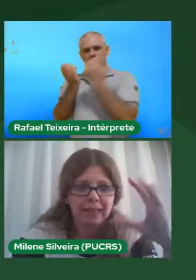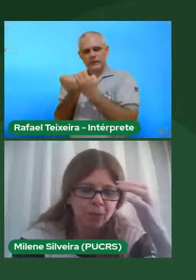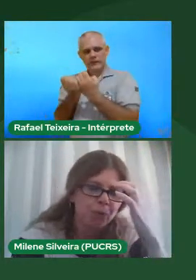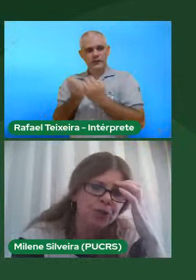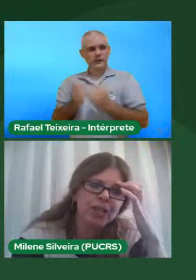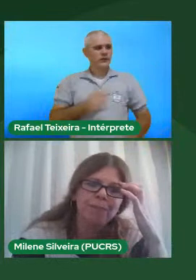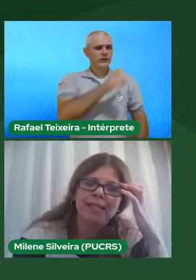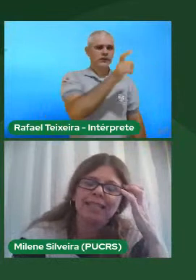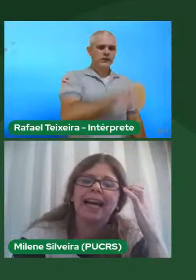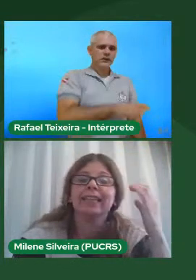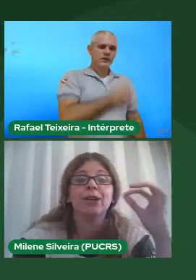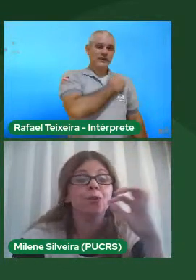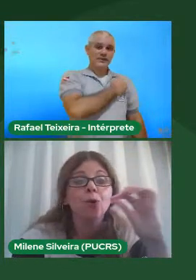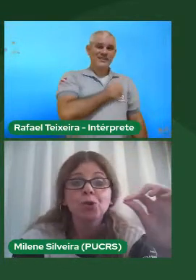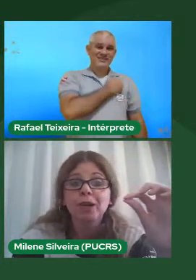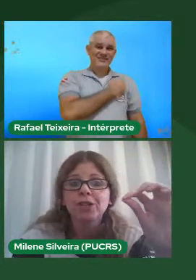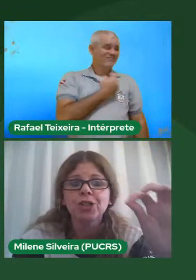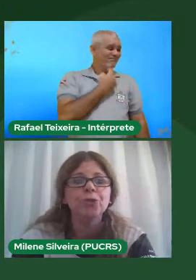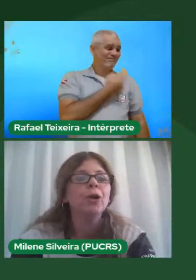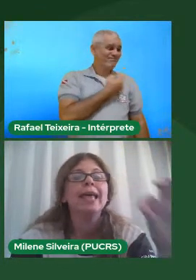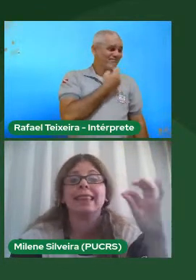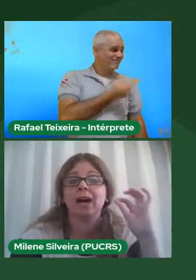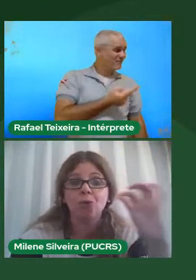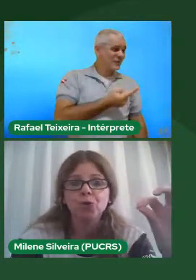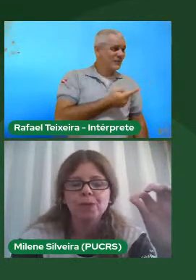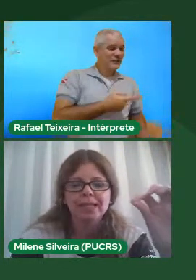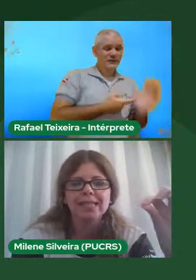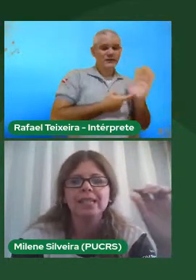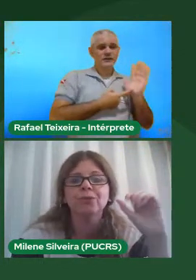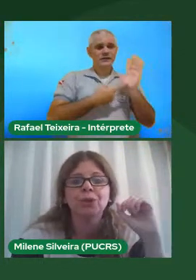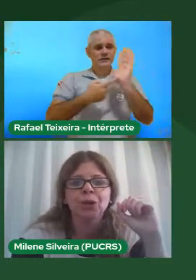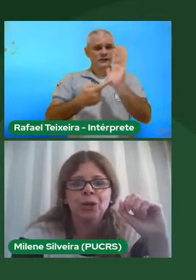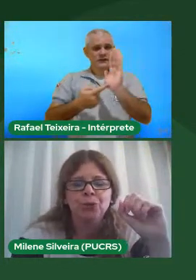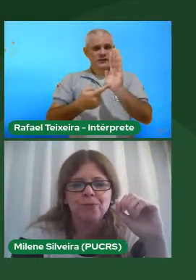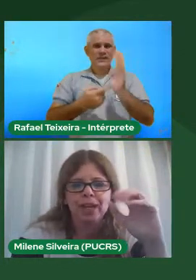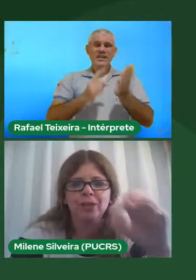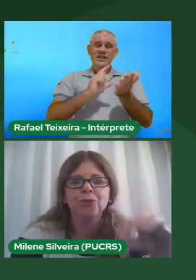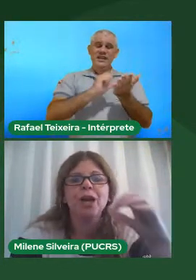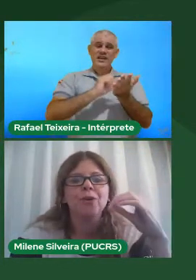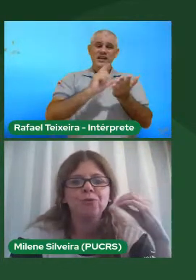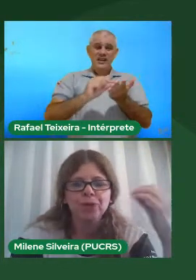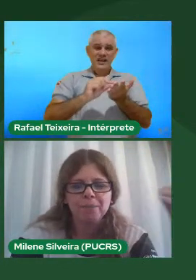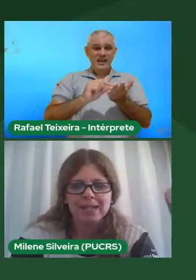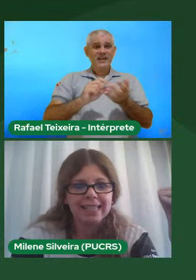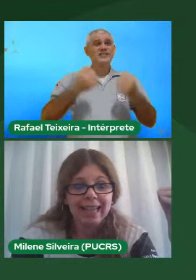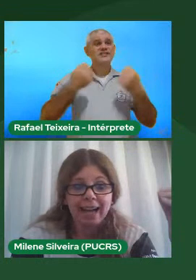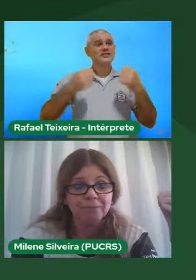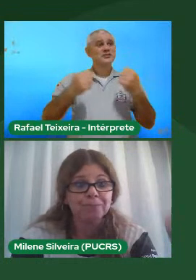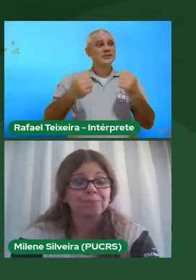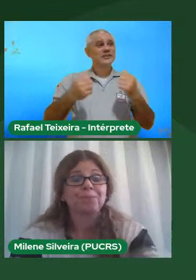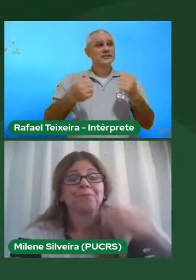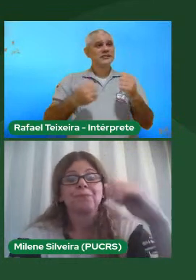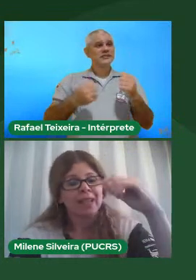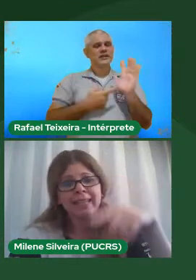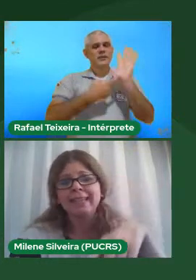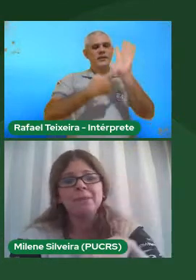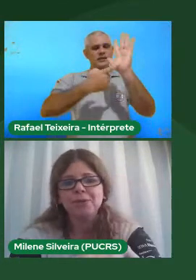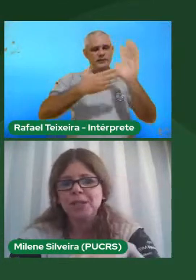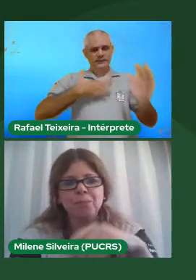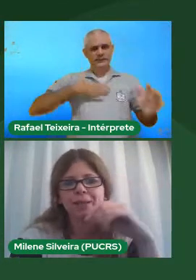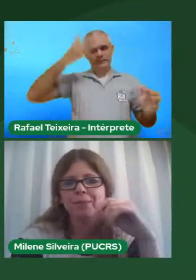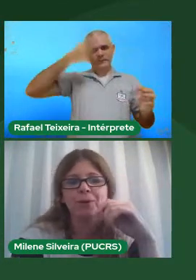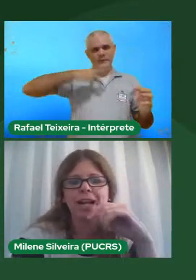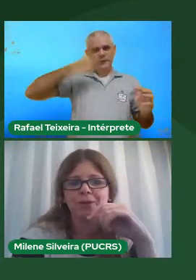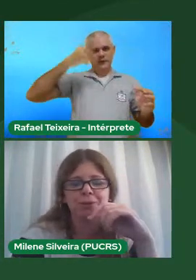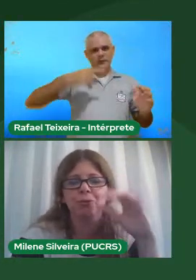ele não pôde ir apresentar. Então, era o último artigo da última sessão do evento. Eu fui apresentar.